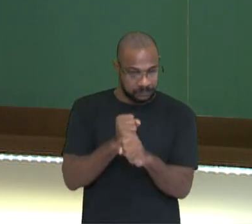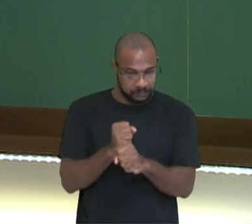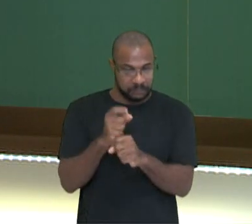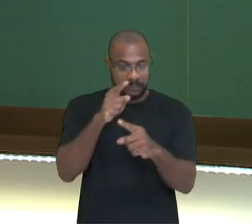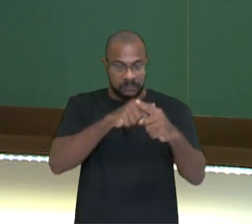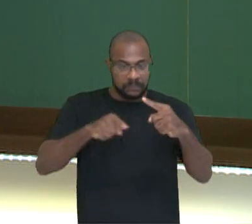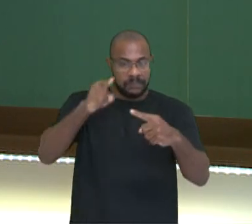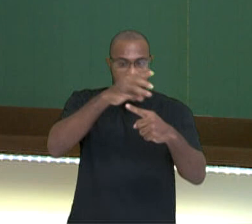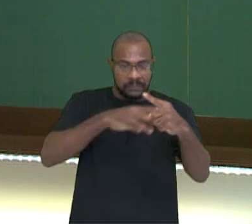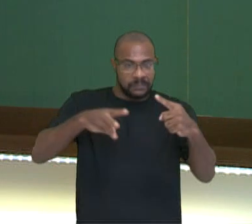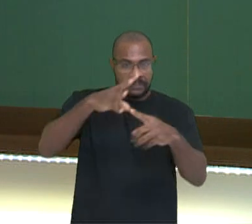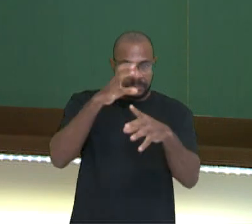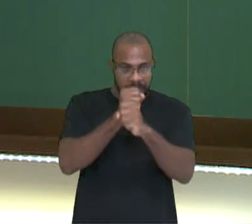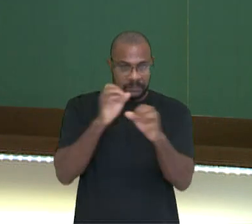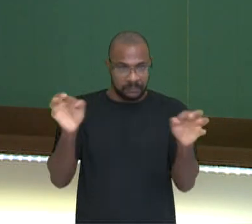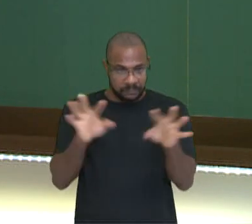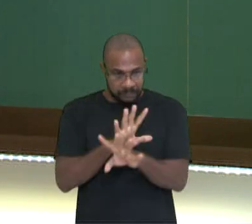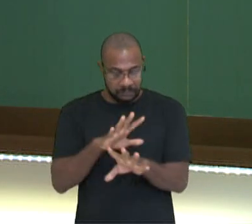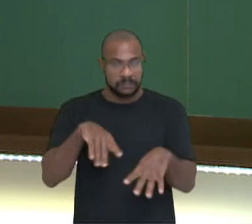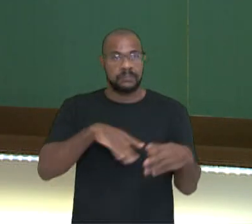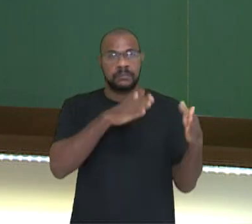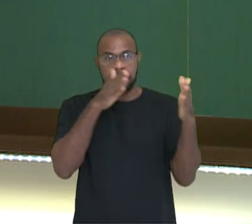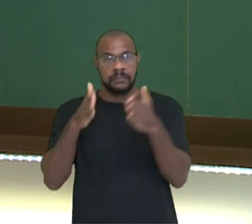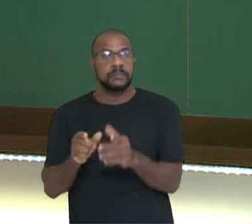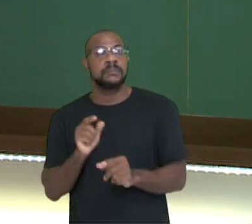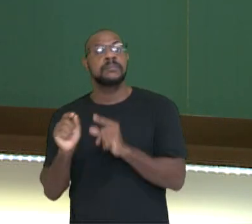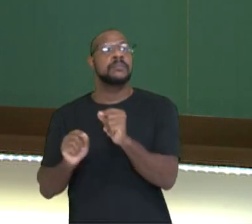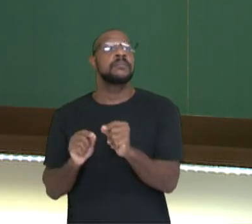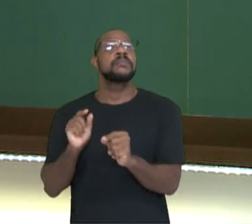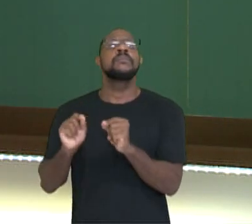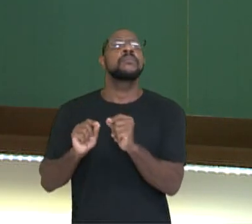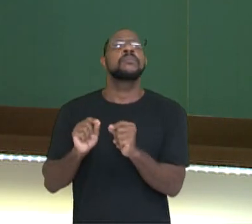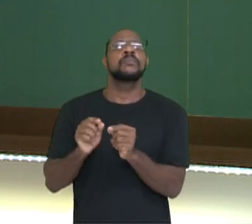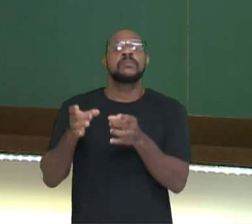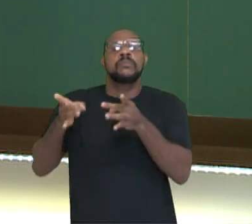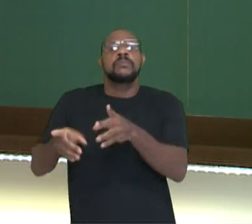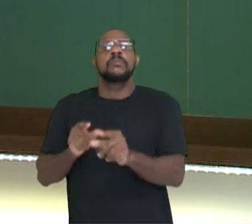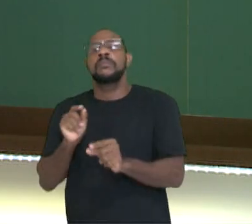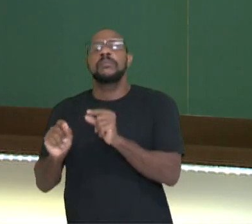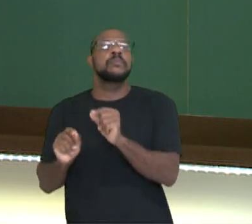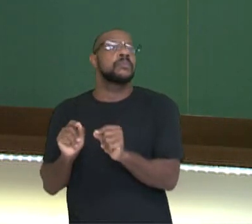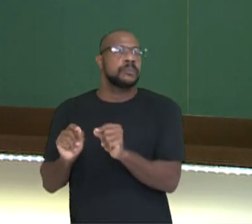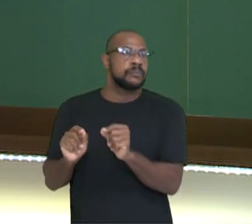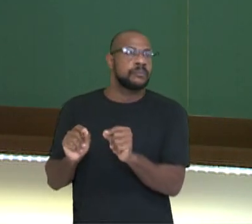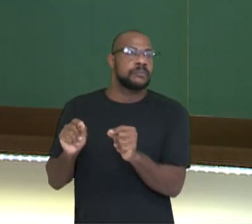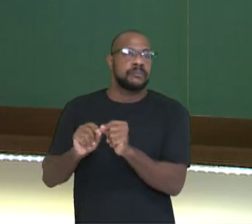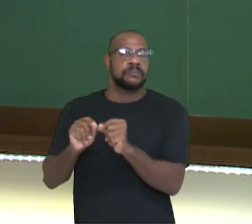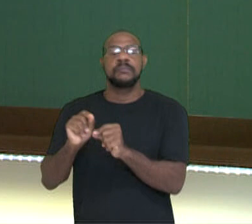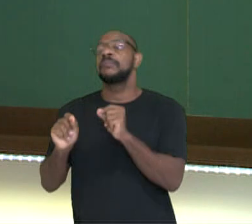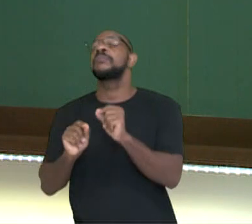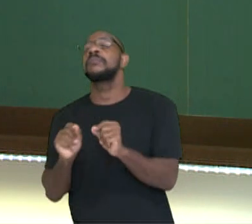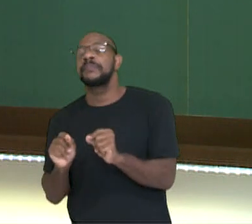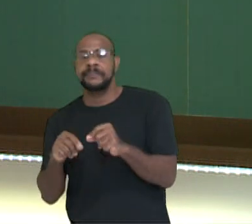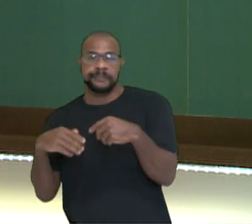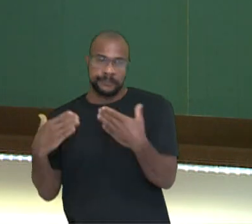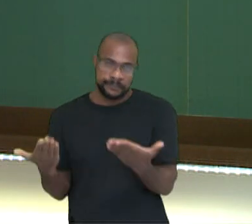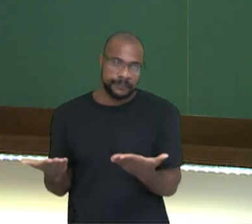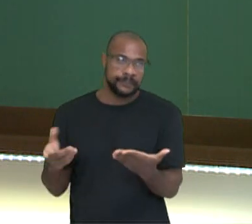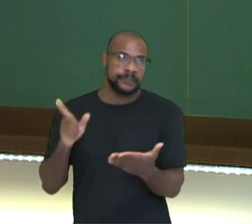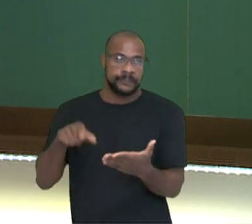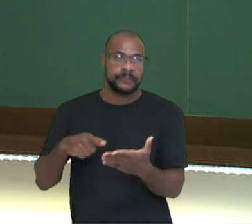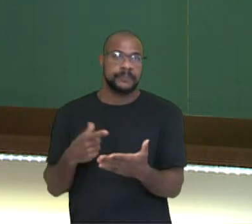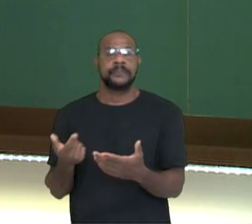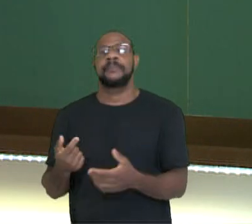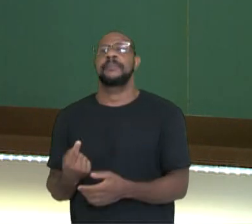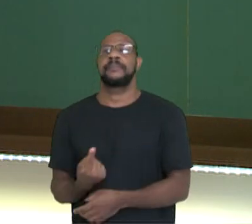esse ângulo dá na circunferência, que é o resultado dessa divisão, o que sobrar de resto da divisão é a